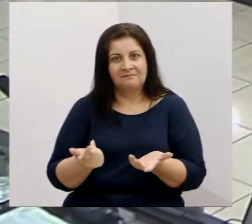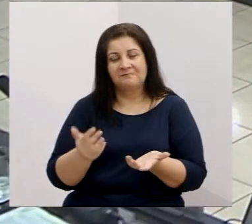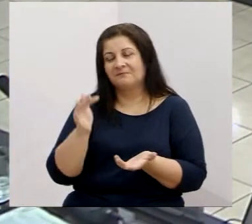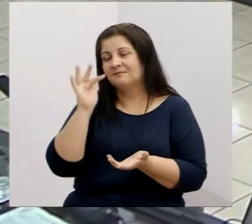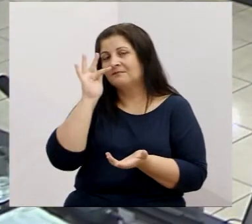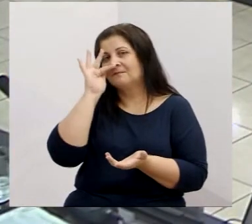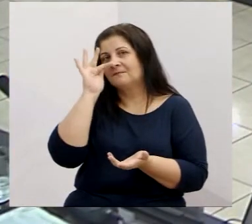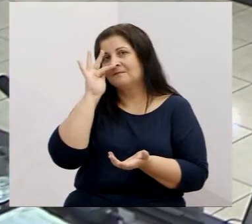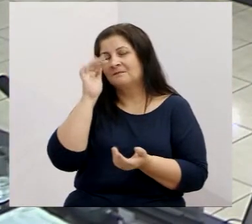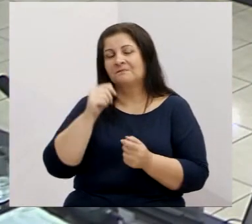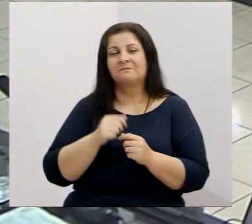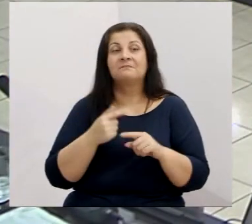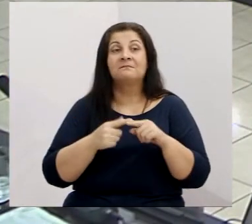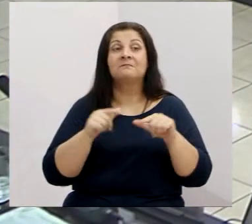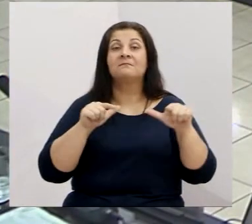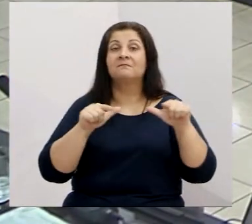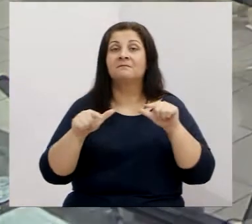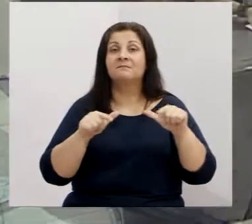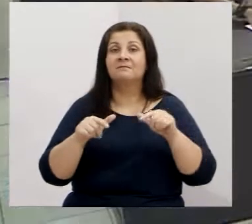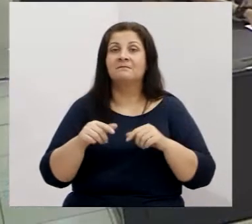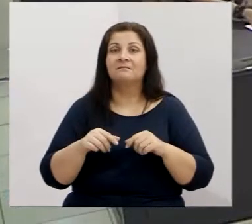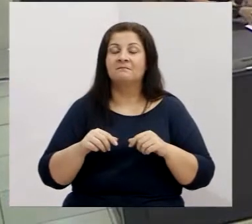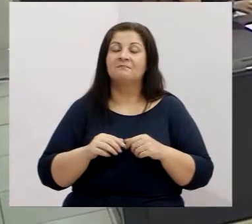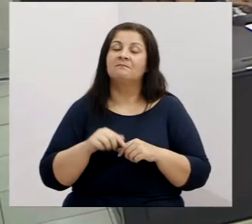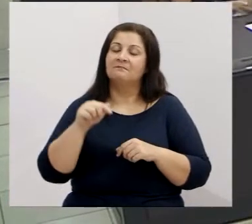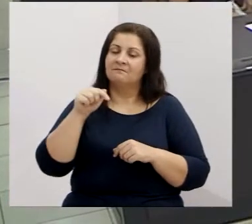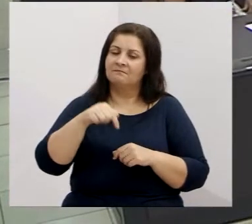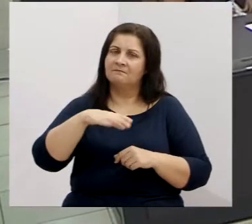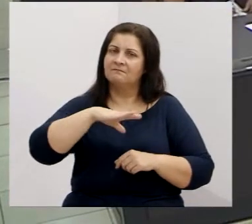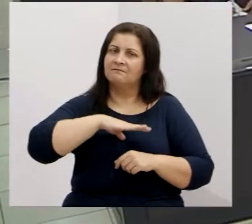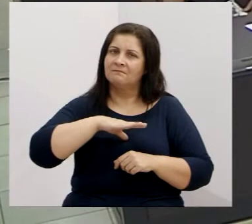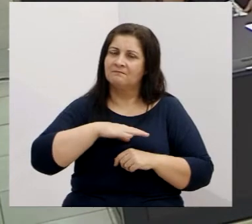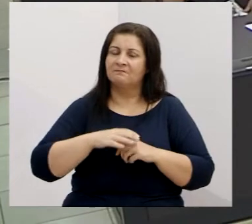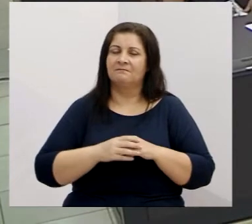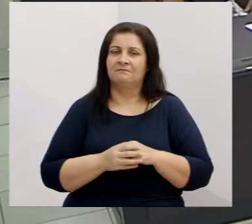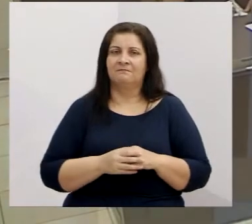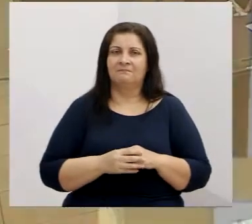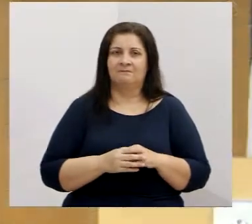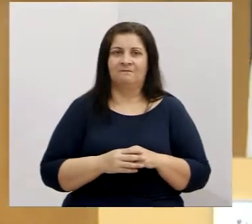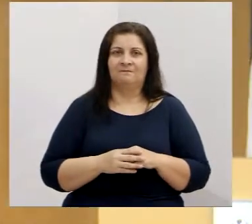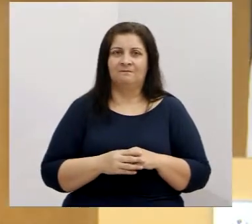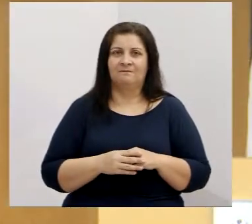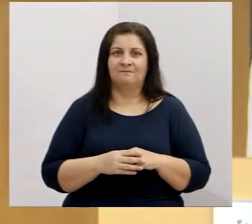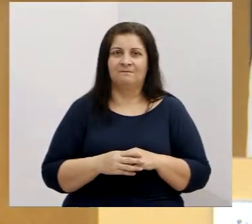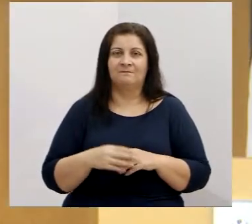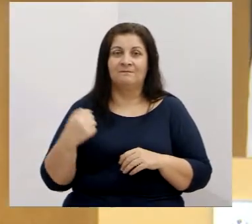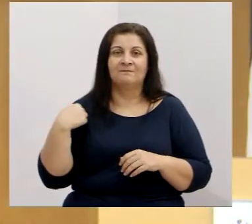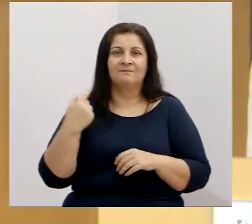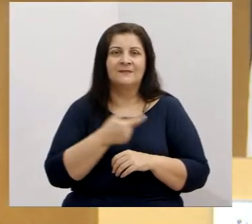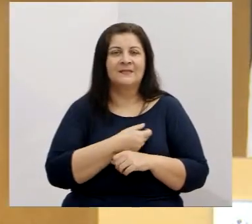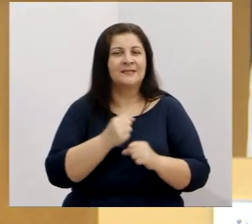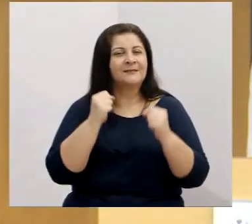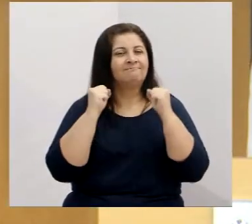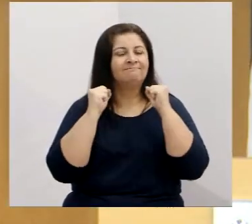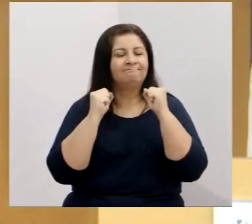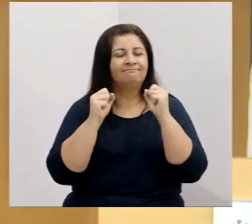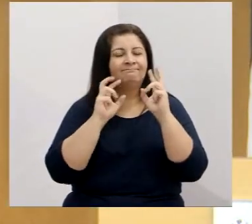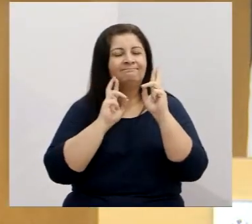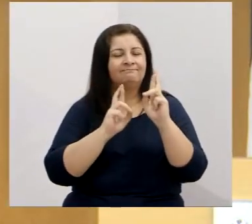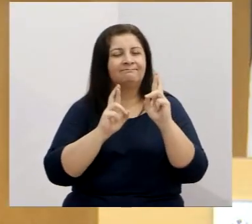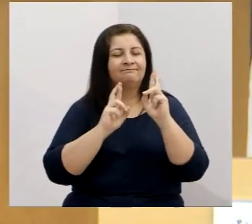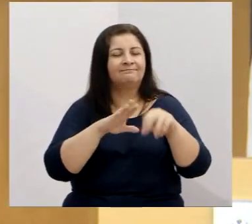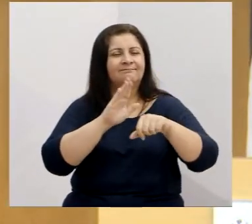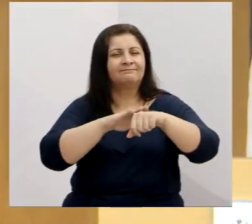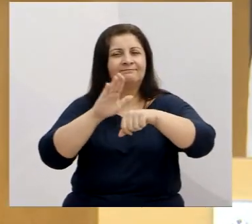pelo trabalho que vocês presta aqui na nossa cidade na nossa comunidade e a gente Toys que cada vez mais